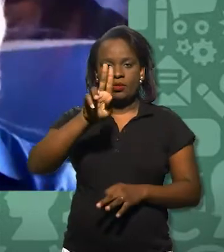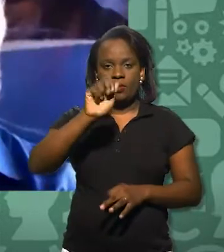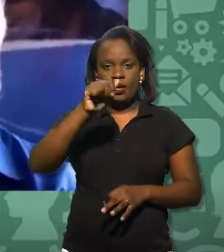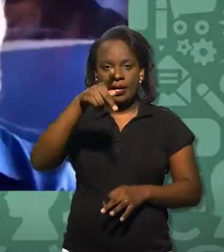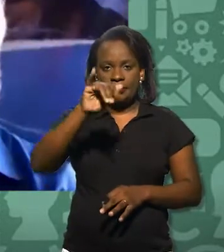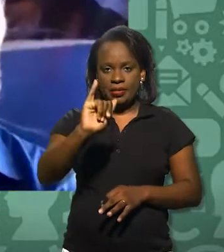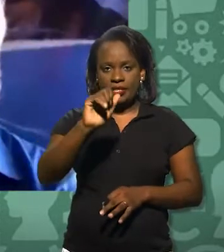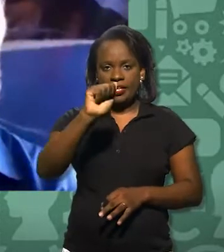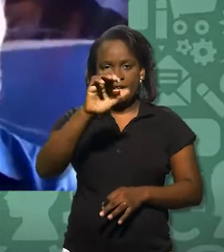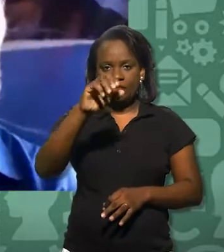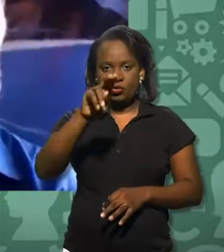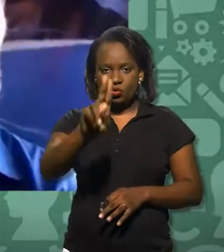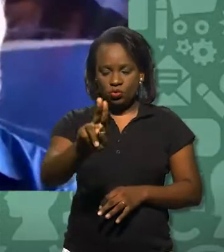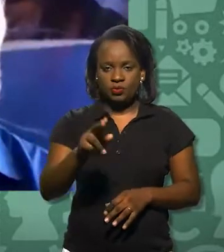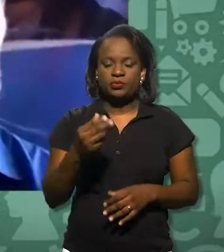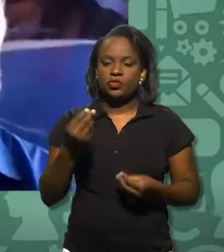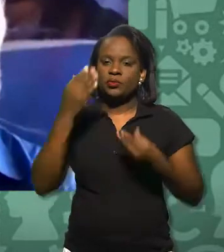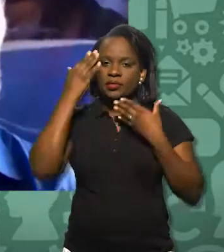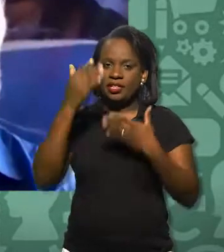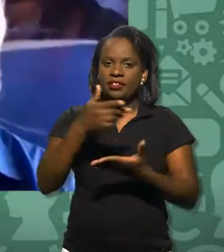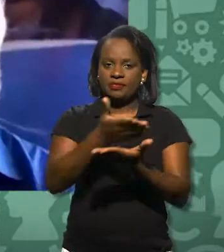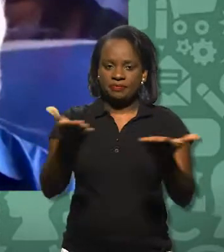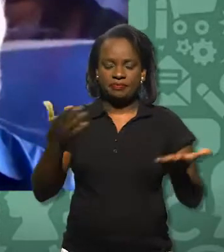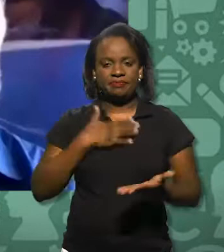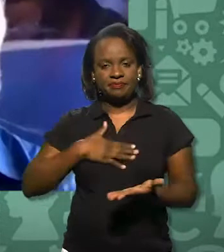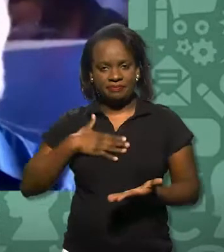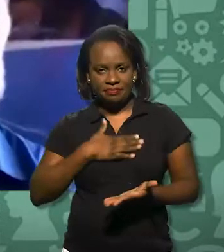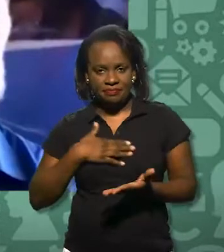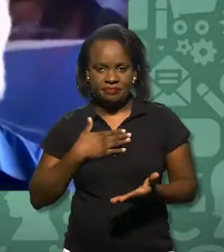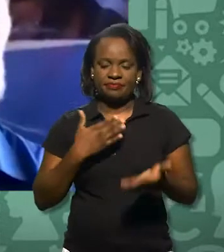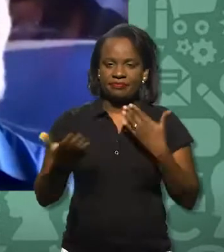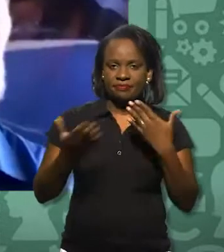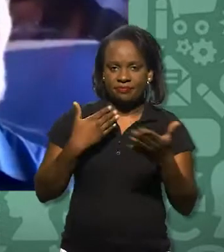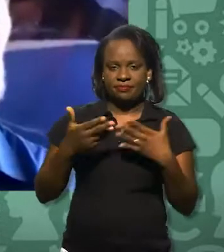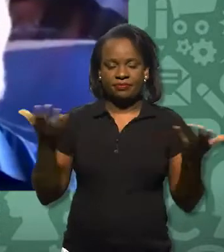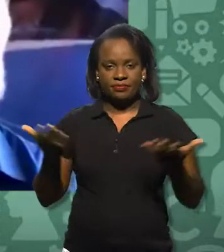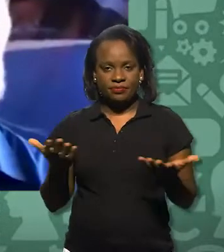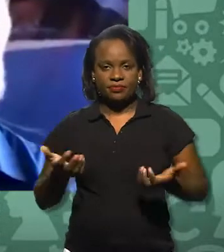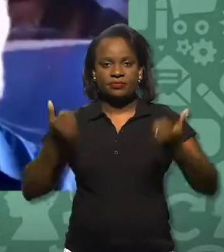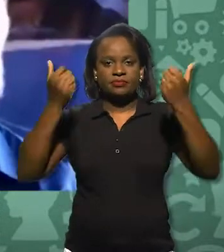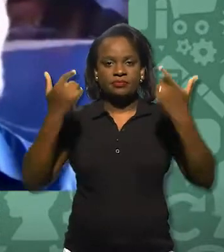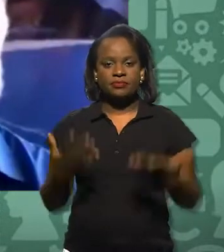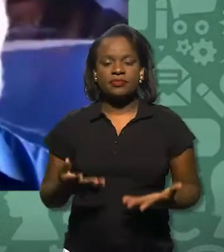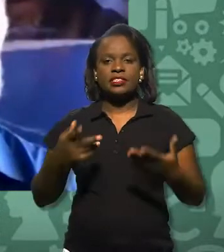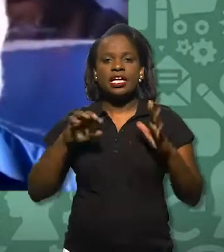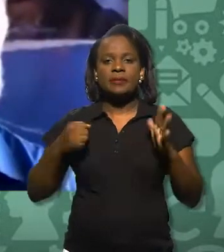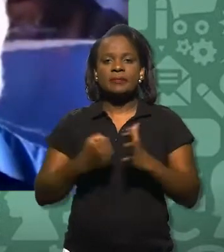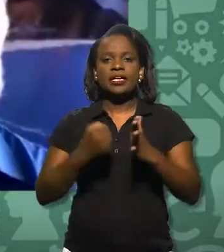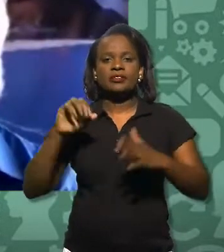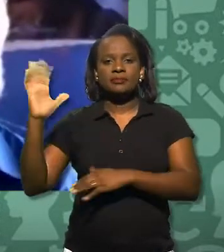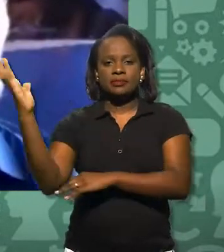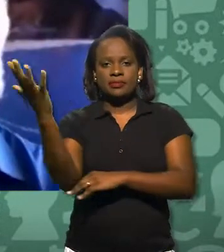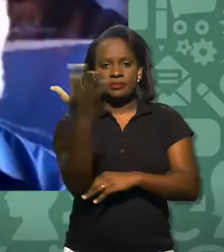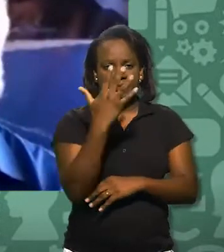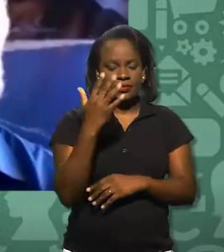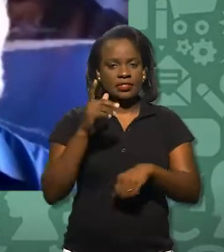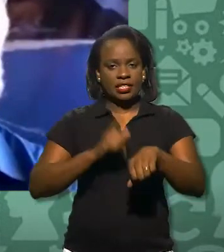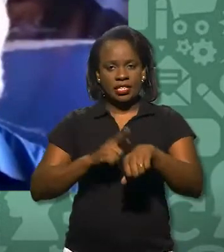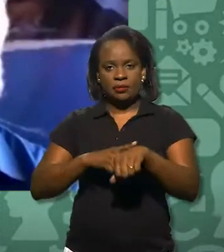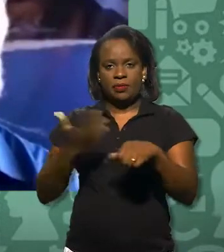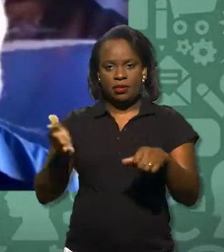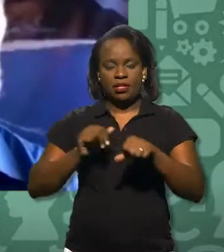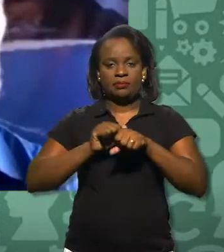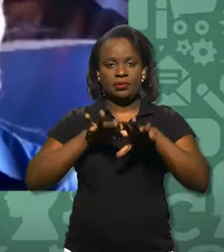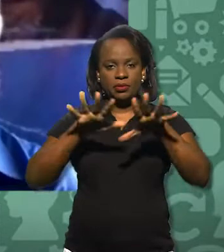muito obrigada pela presença de vocês, sejam muito bem-vindos para esse bate-papo de hoje aqui sobre os impactos ambientais nesse